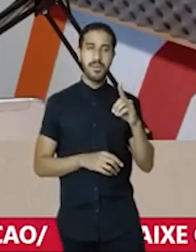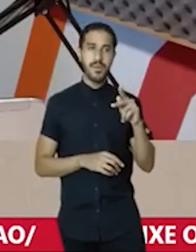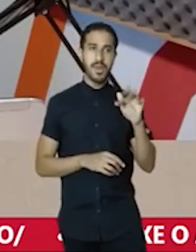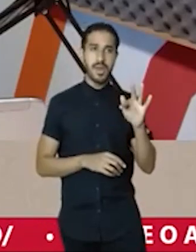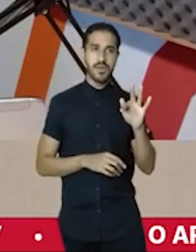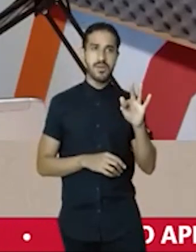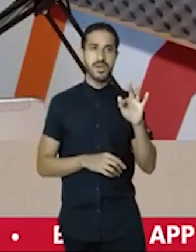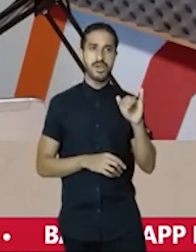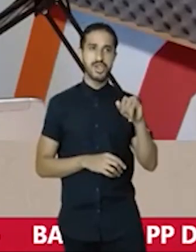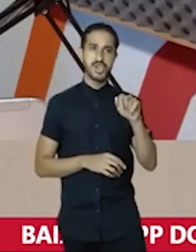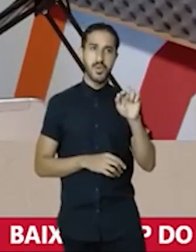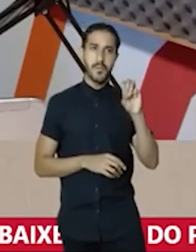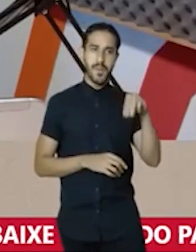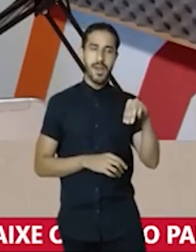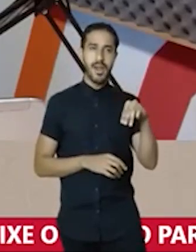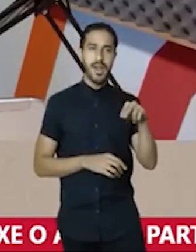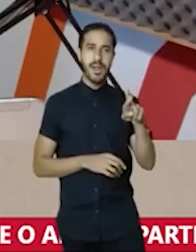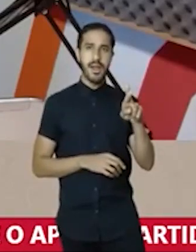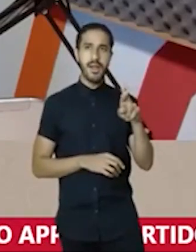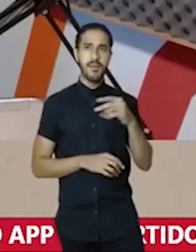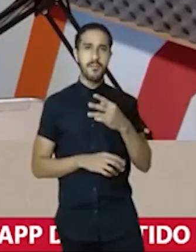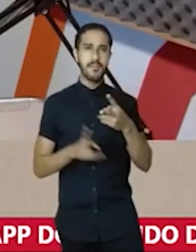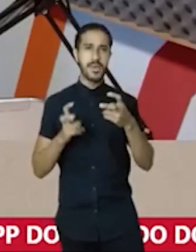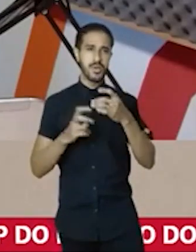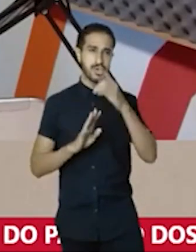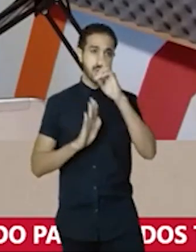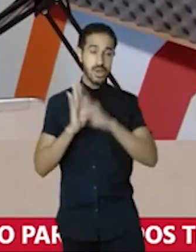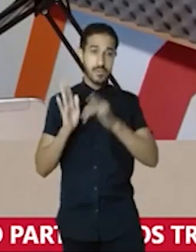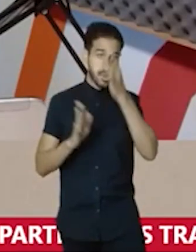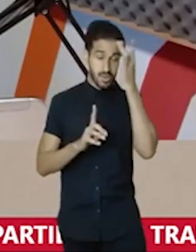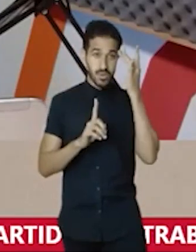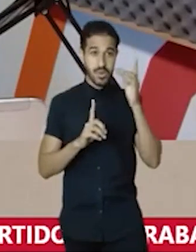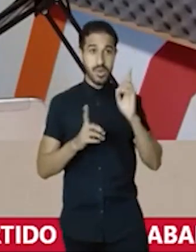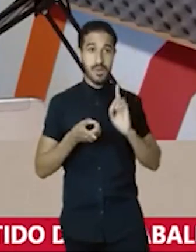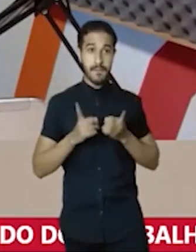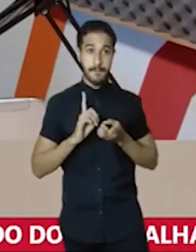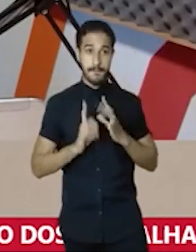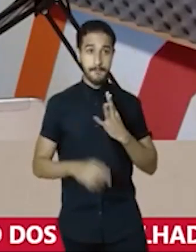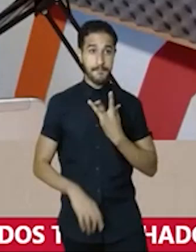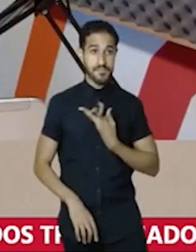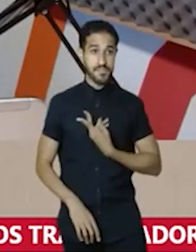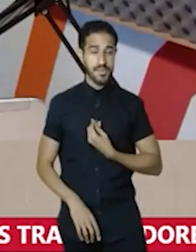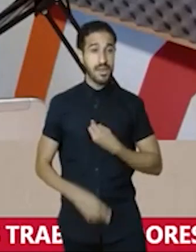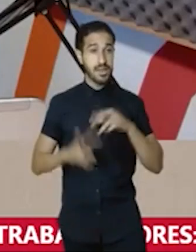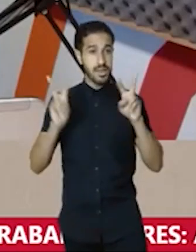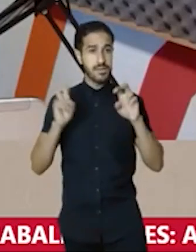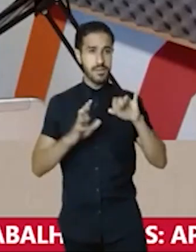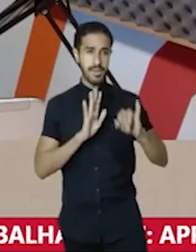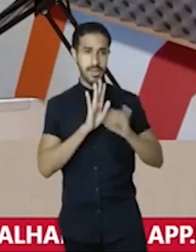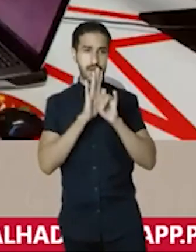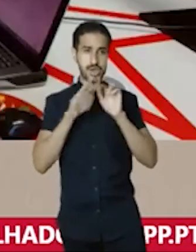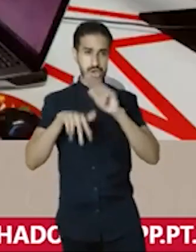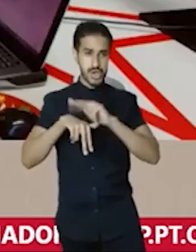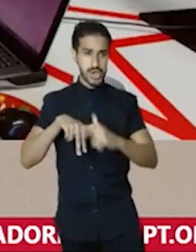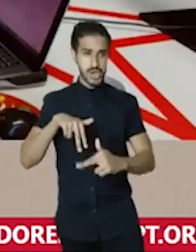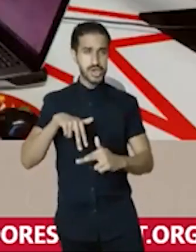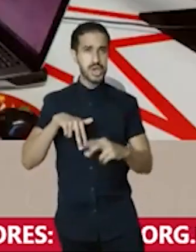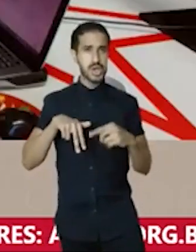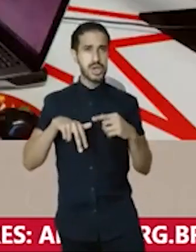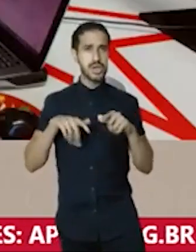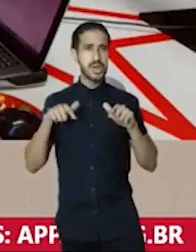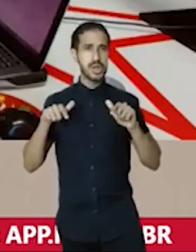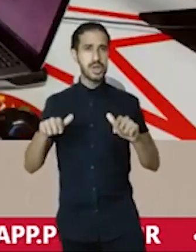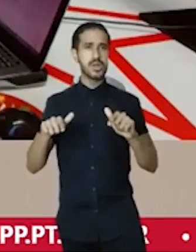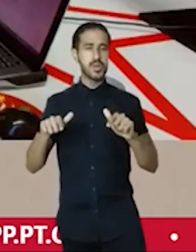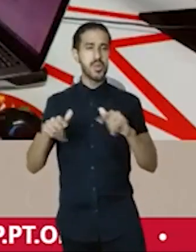Gilmar Mendes reconheceu o direito das pessoas trans e travestis sobre a sua questão de identidade de gênero na certidão de nascimento dos